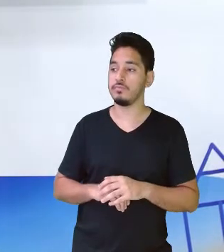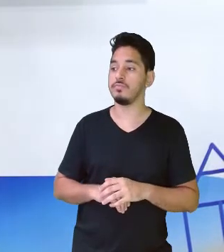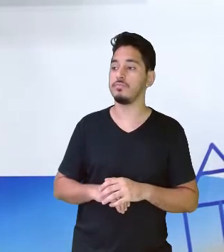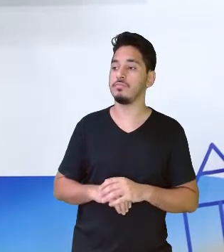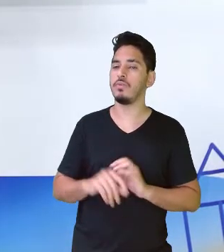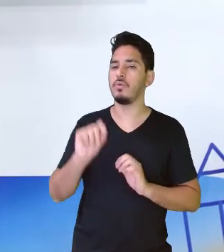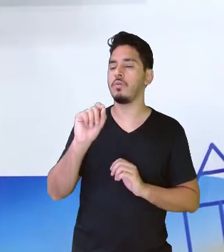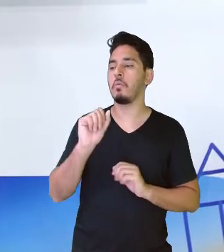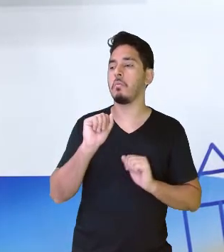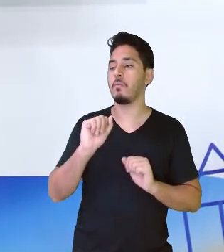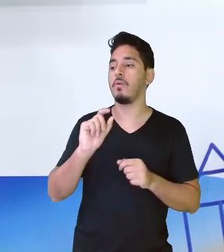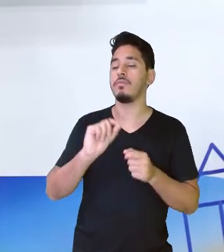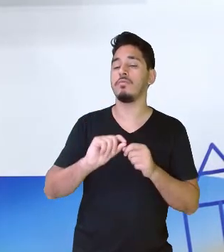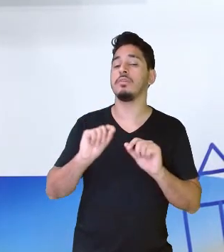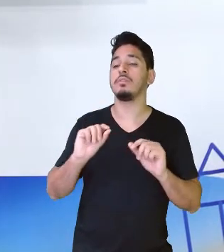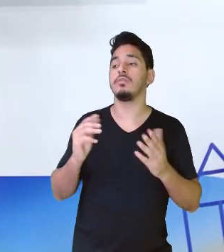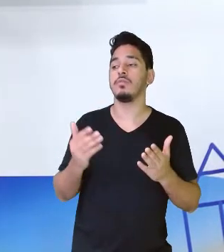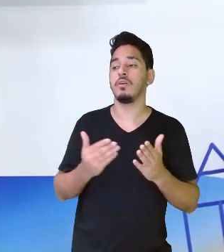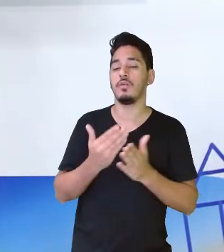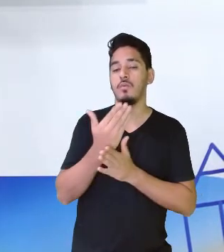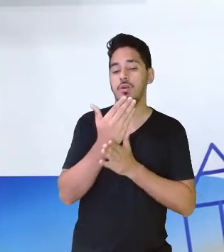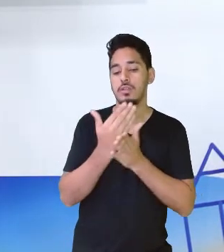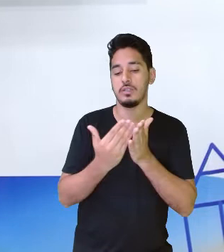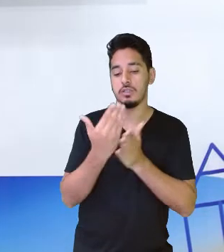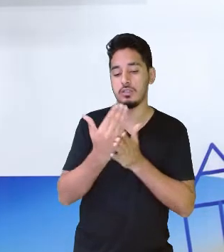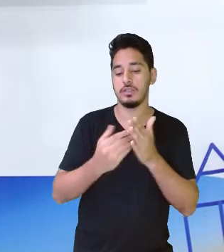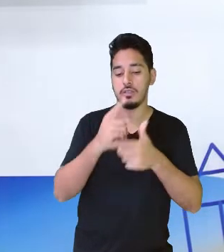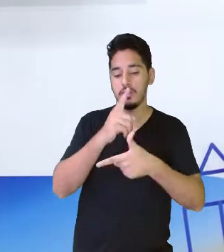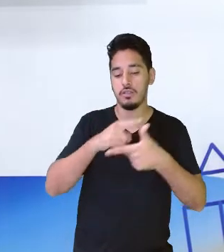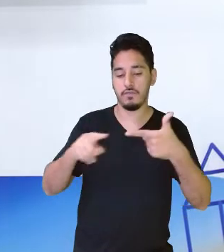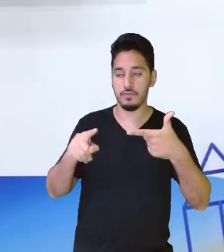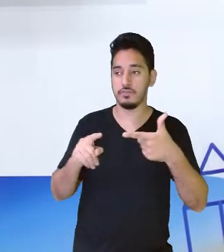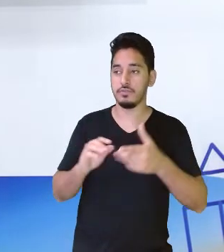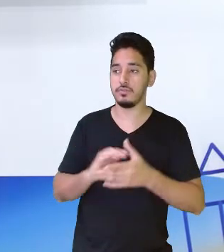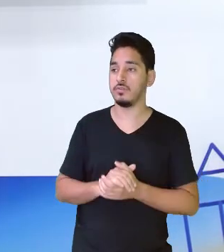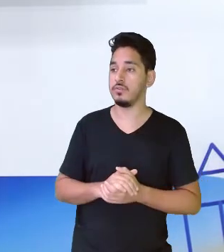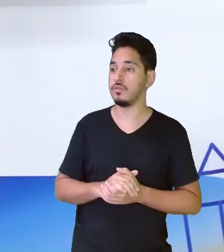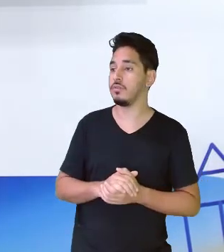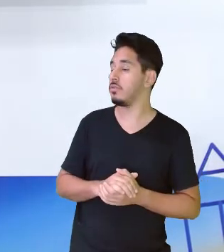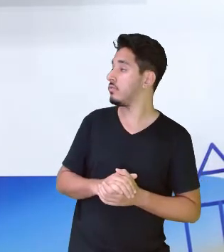eu posso fazer uma divisão